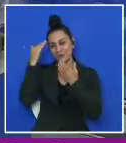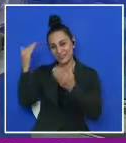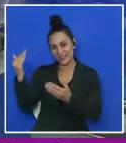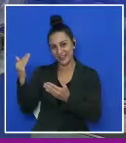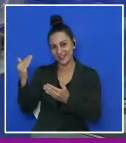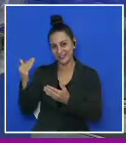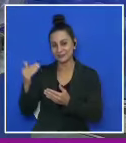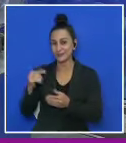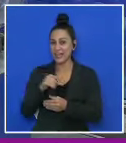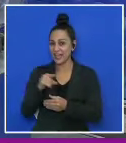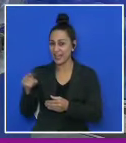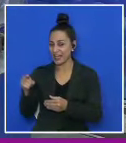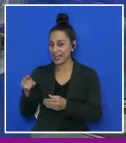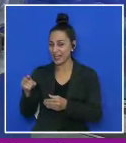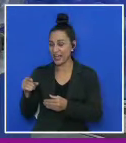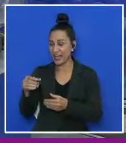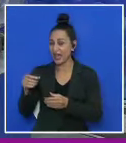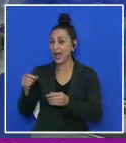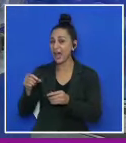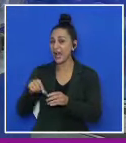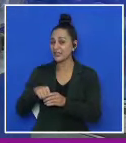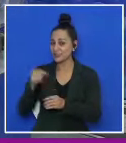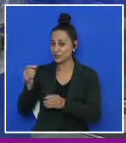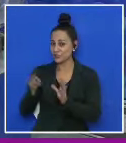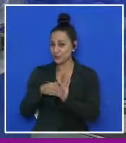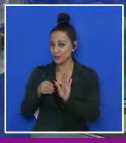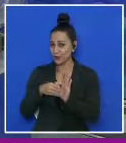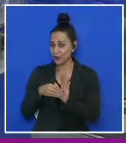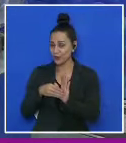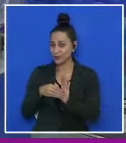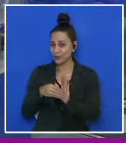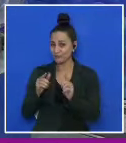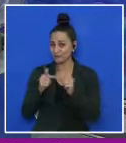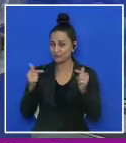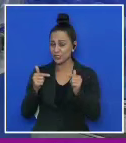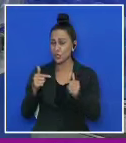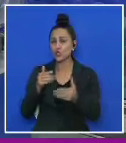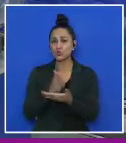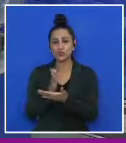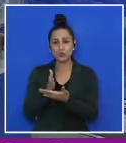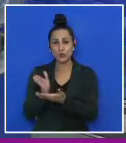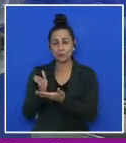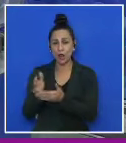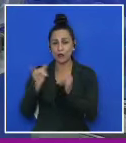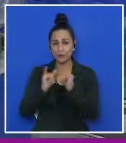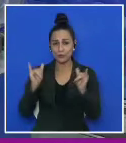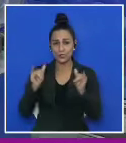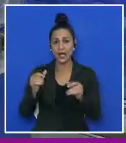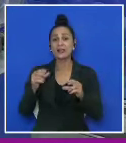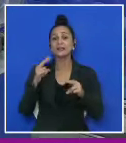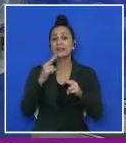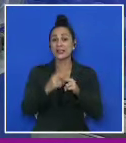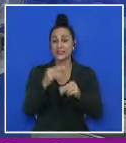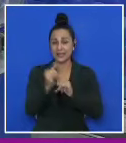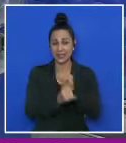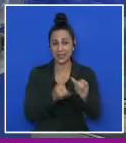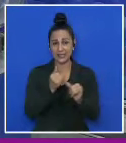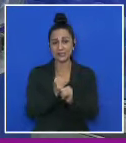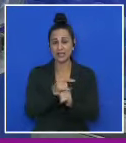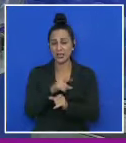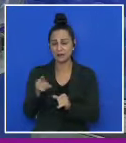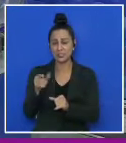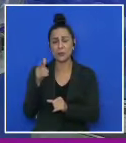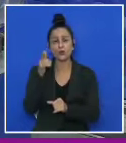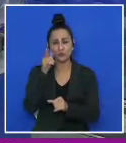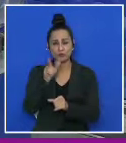Obrigado. A sorte estava na sua aposta. Logo após a apuração, todos os resultados serão publicados na página da Caixa na internet. Aí